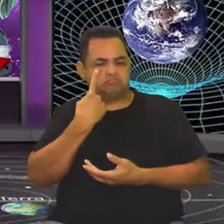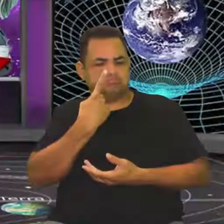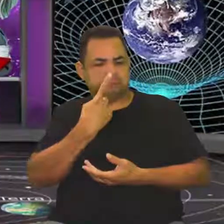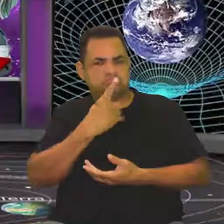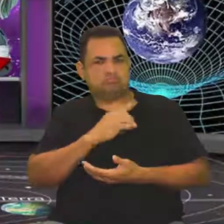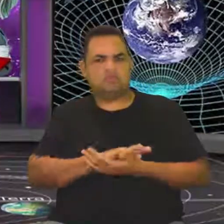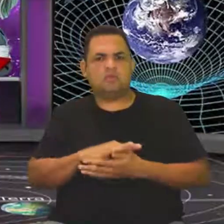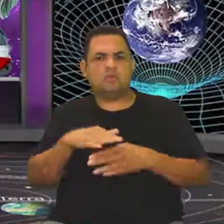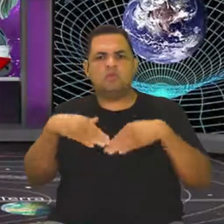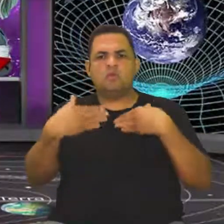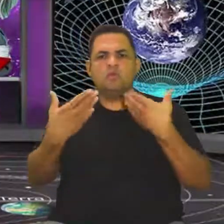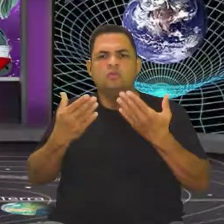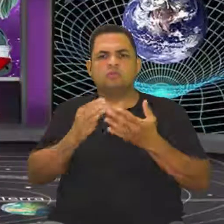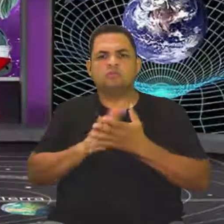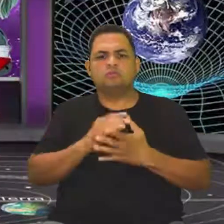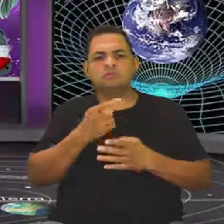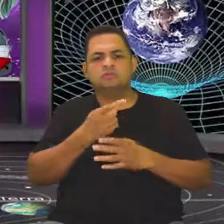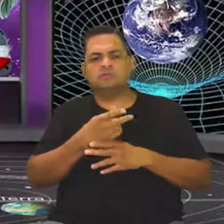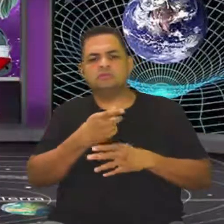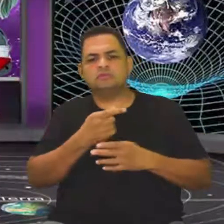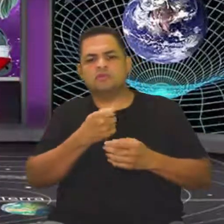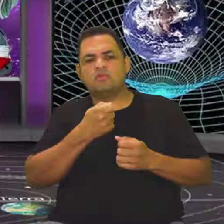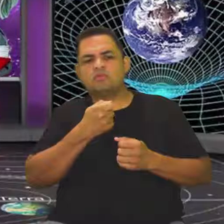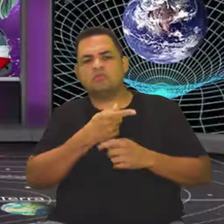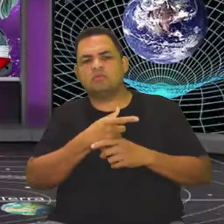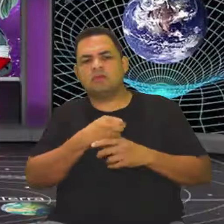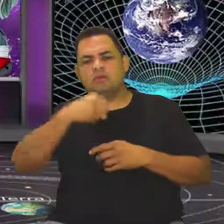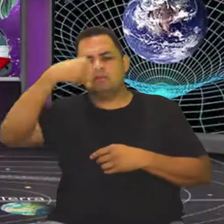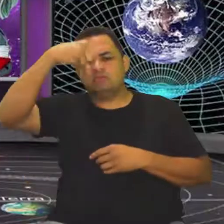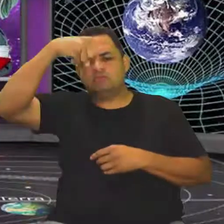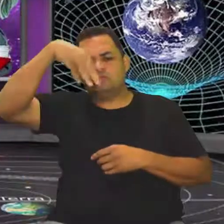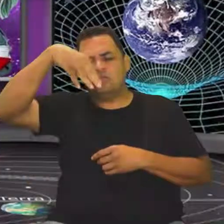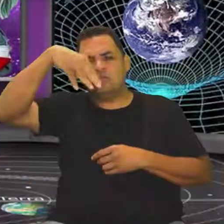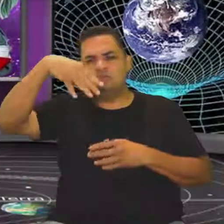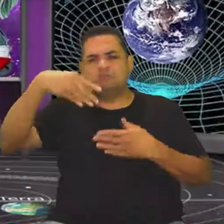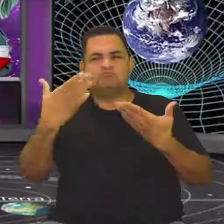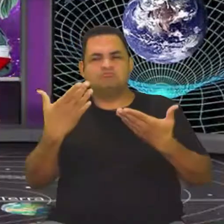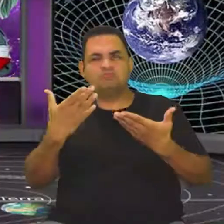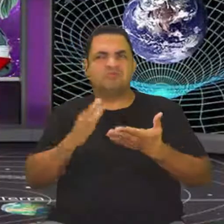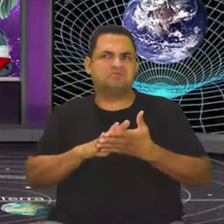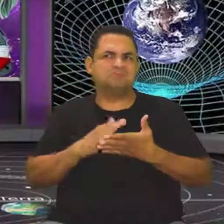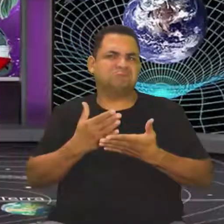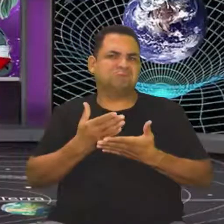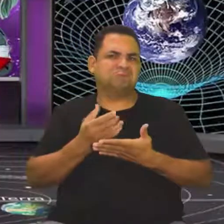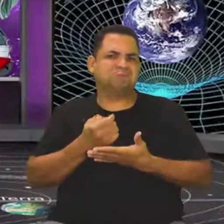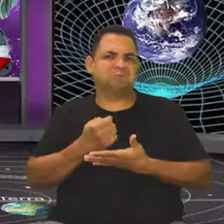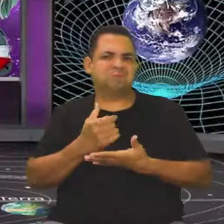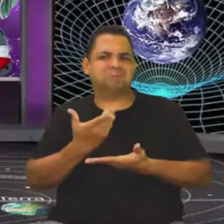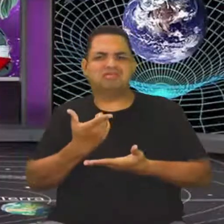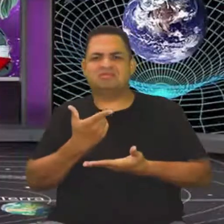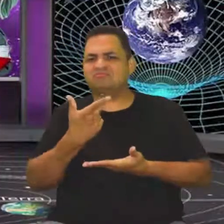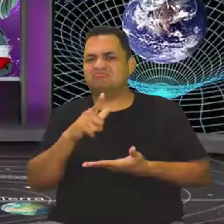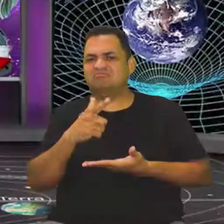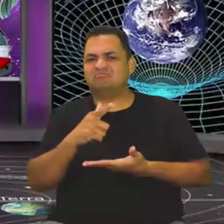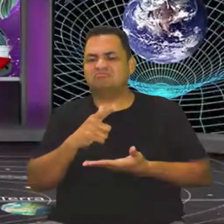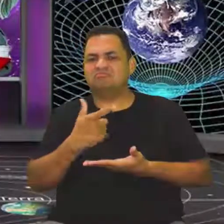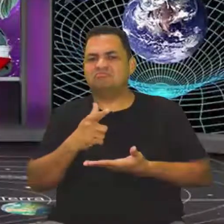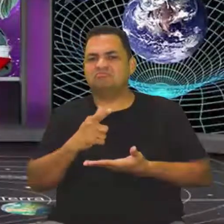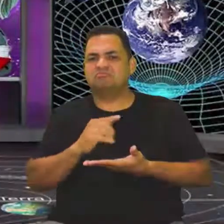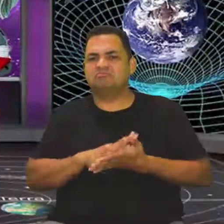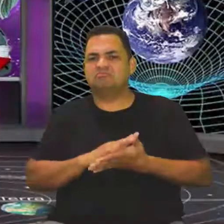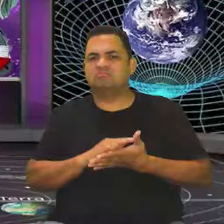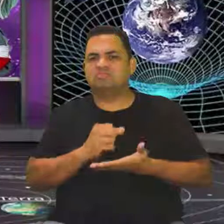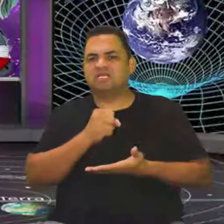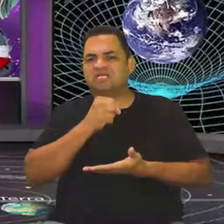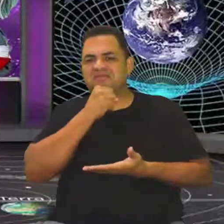lá. Ou quando vocês vão comprar uma lâmpada incandescente, hoje em dia quase não tem, né? Porque está ultrapassada, a lâmpada